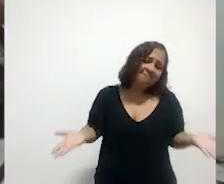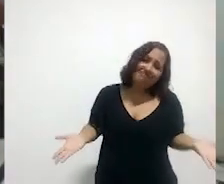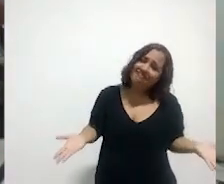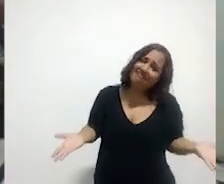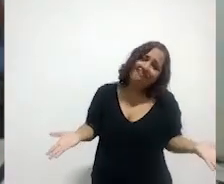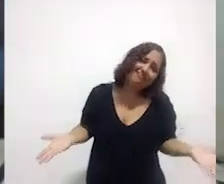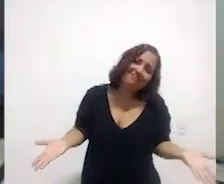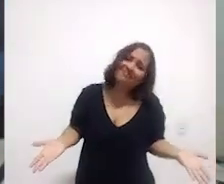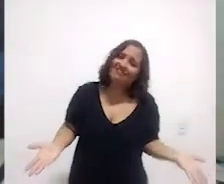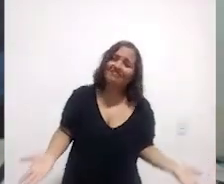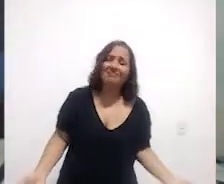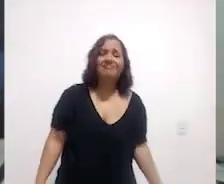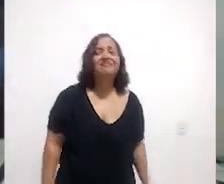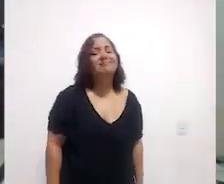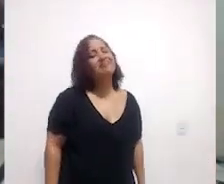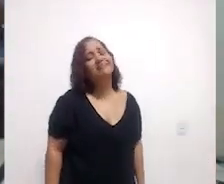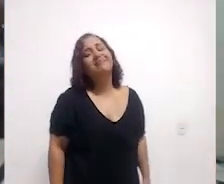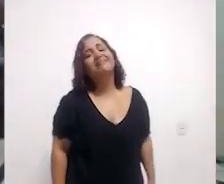Jesus.